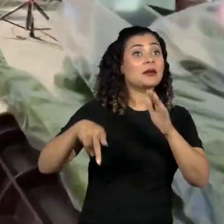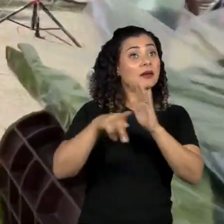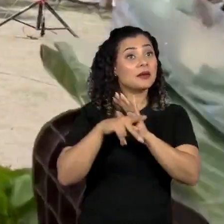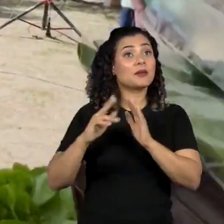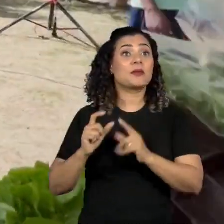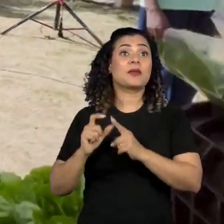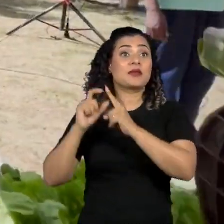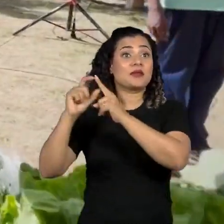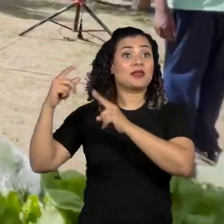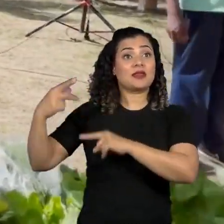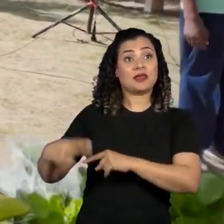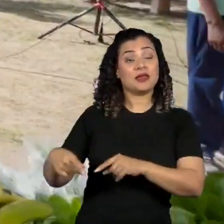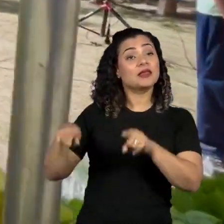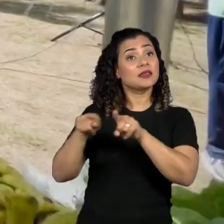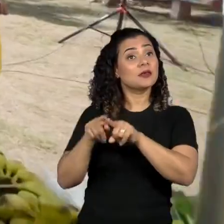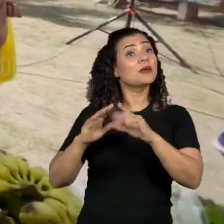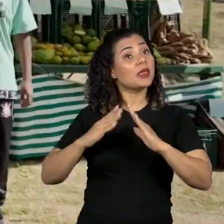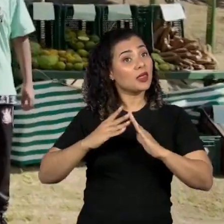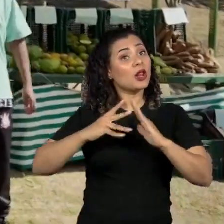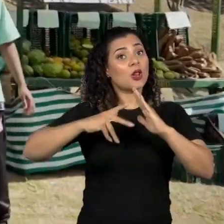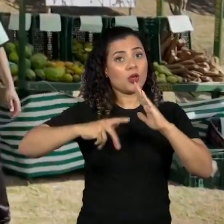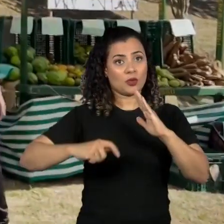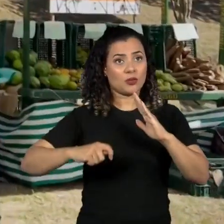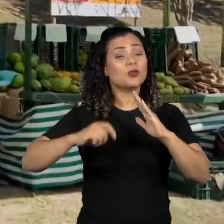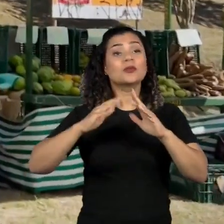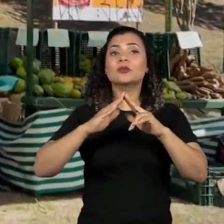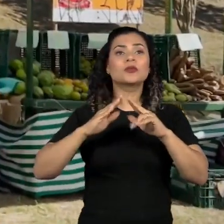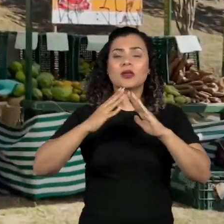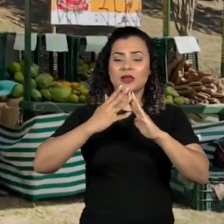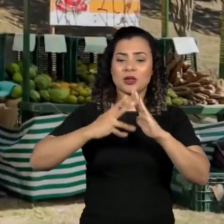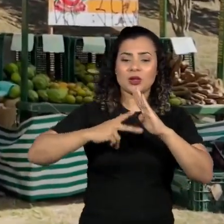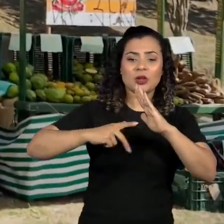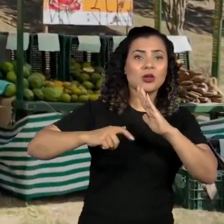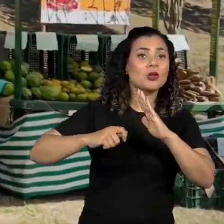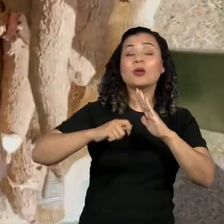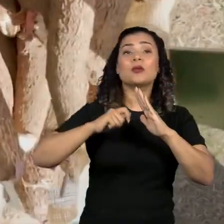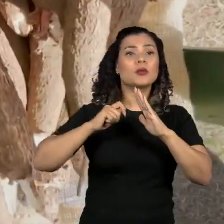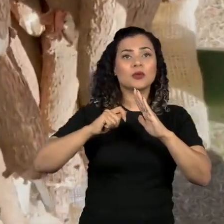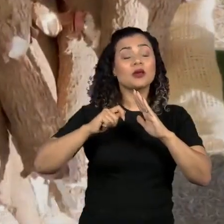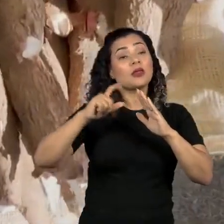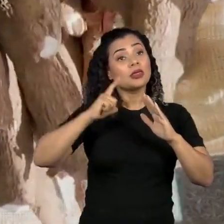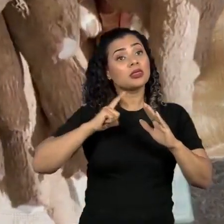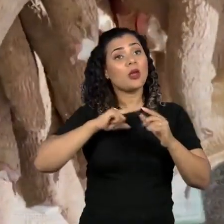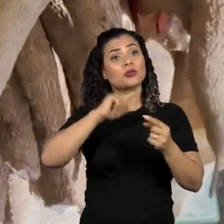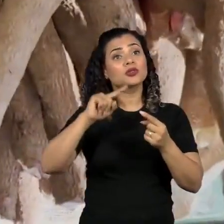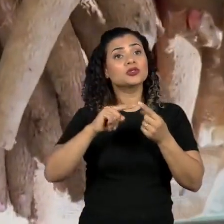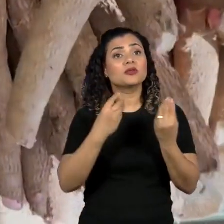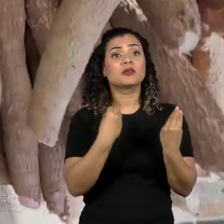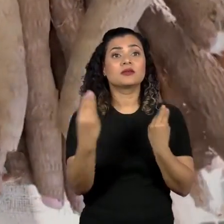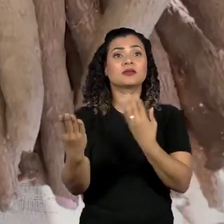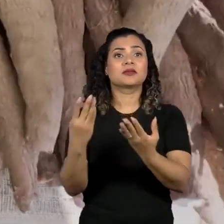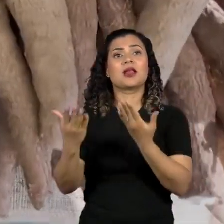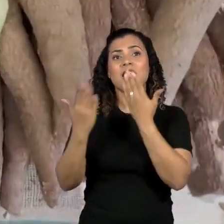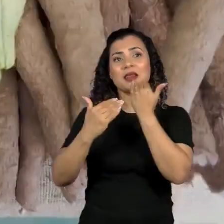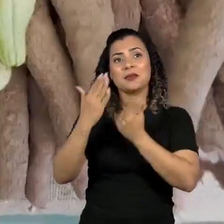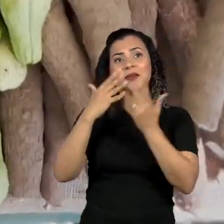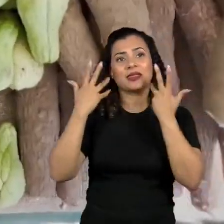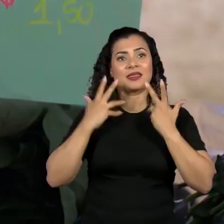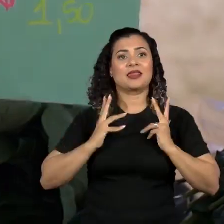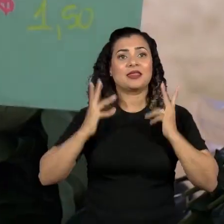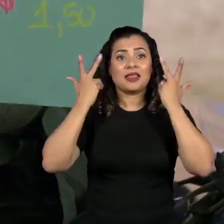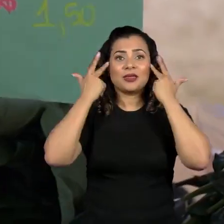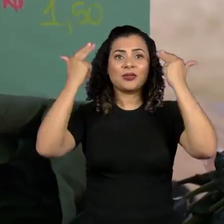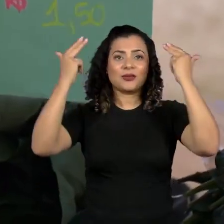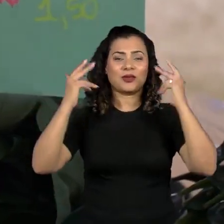periferias, que ocorreram também nos quilombos. Quilombo Quebrada, ele tem a pretensão de trazer alimentos orgânicos,